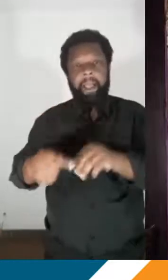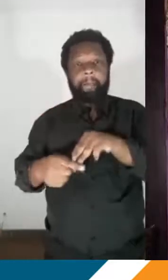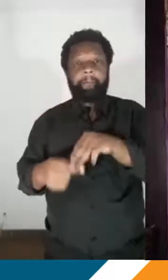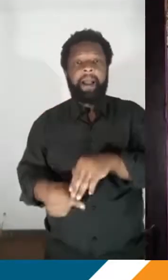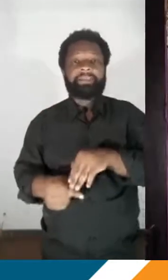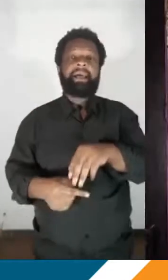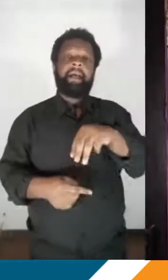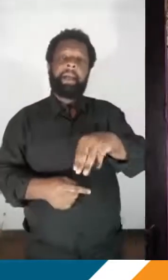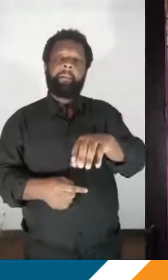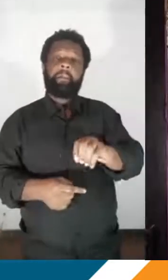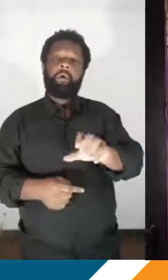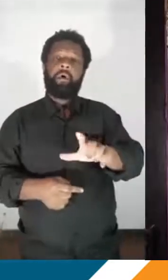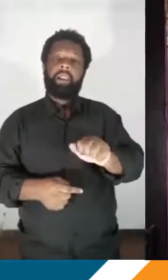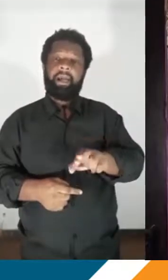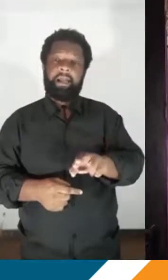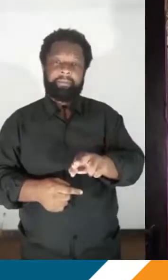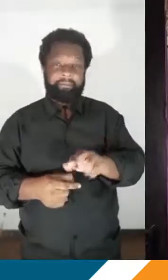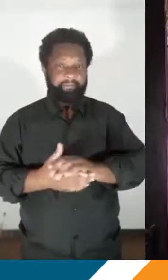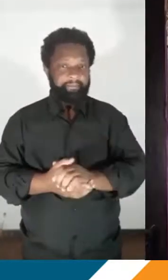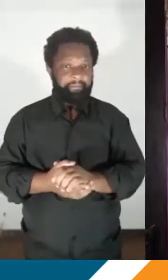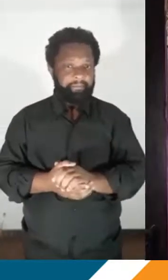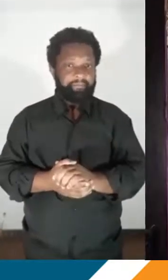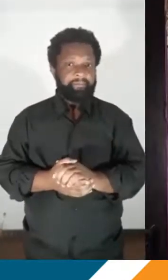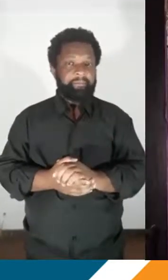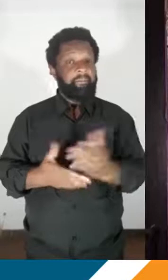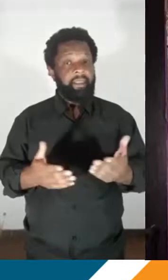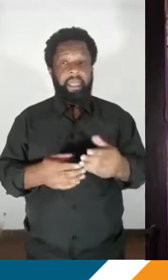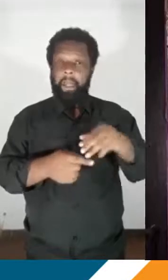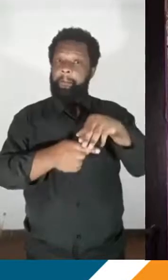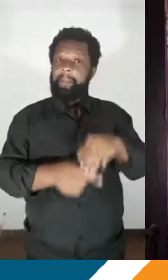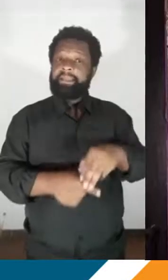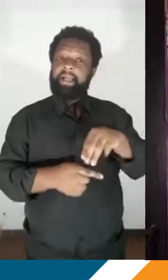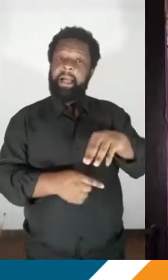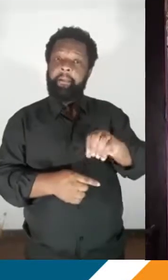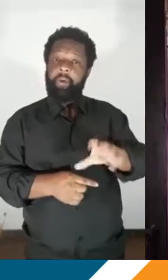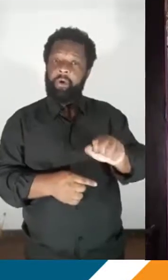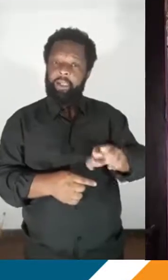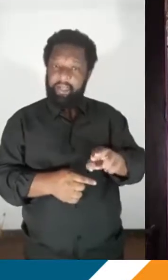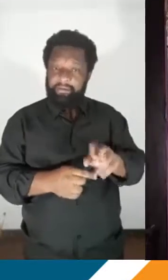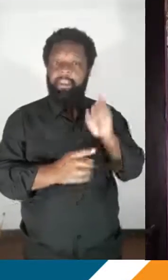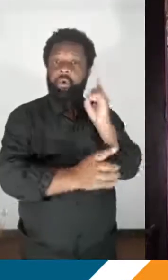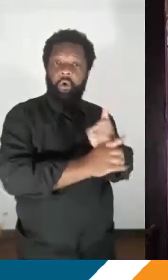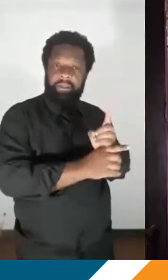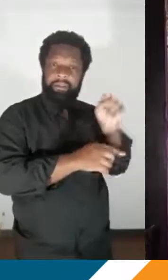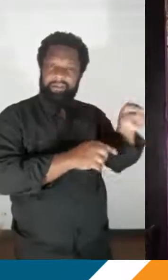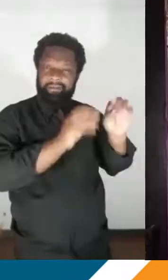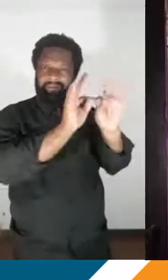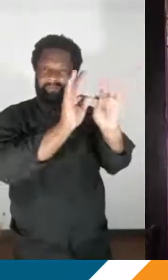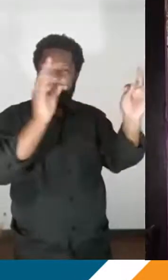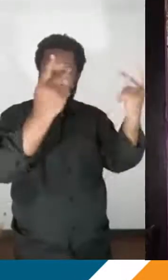pela massa molar, em grama por mol, certo? Massa molar é aquela que a gente procura na